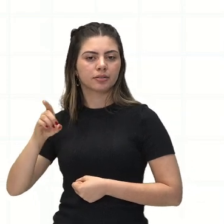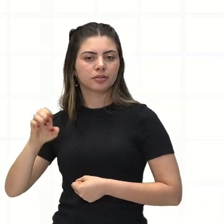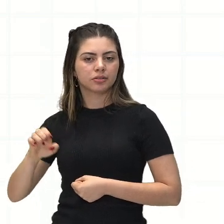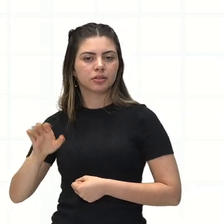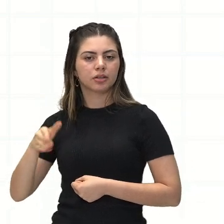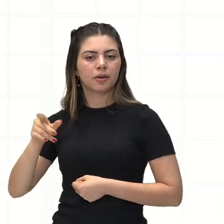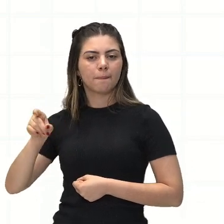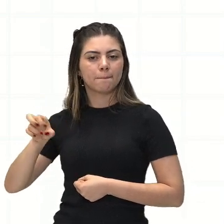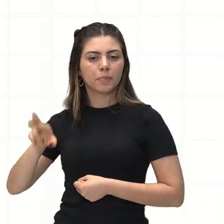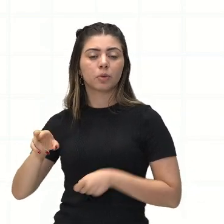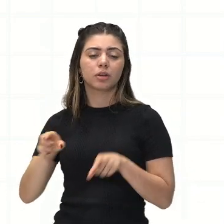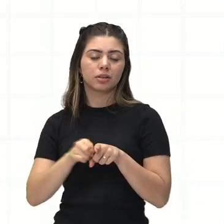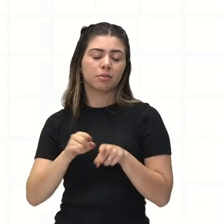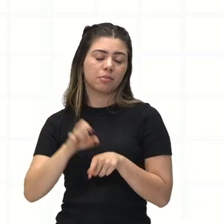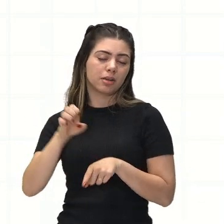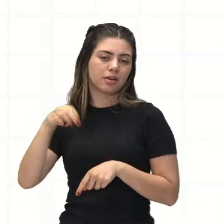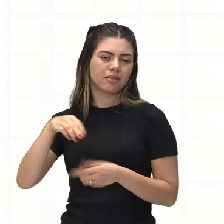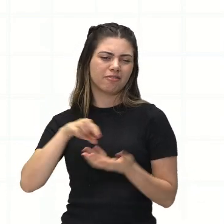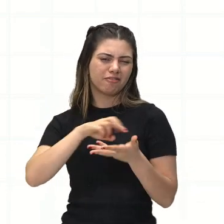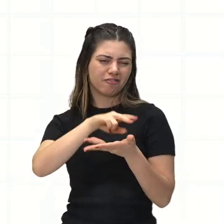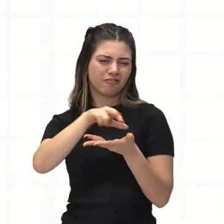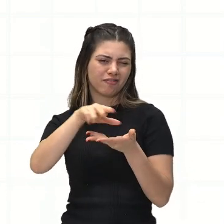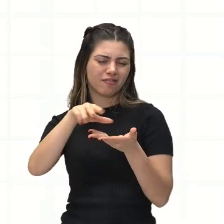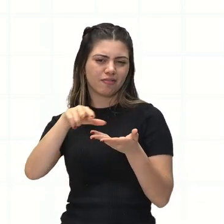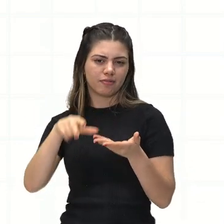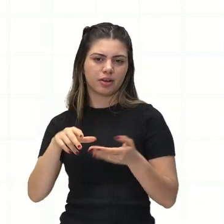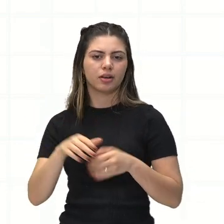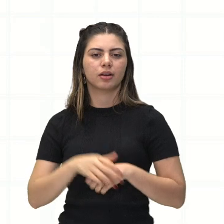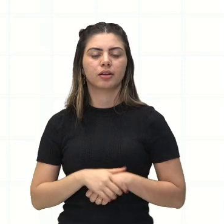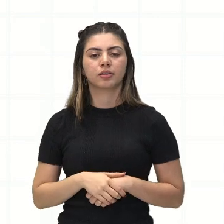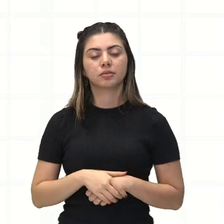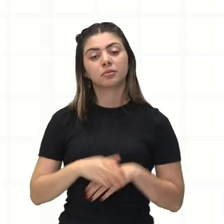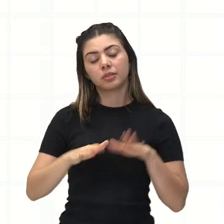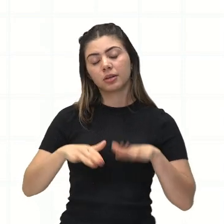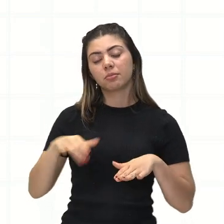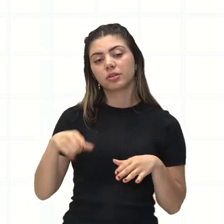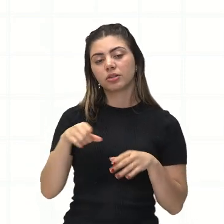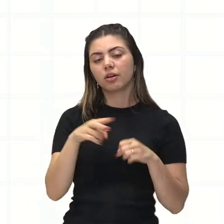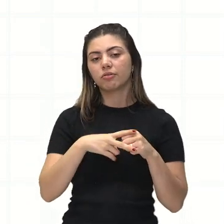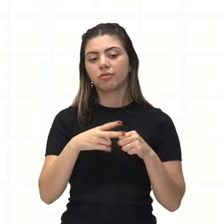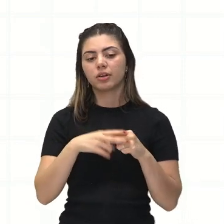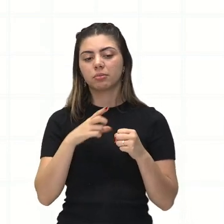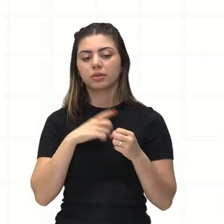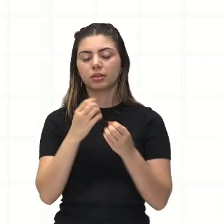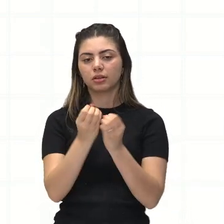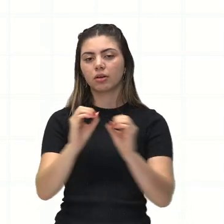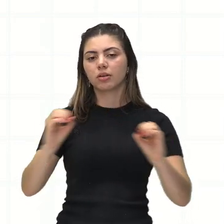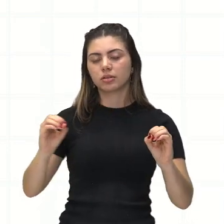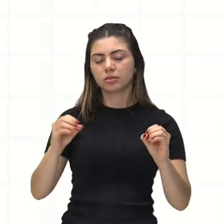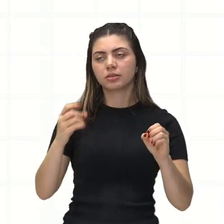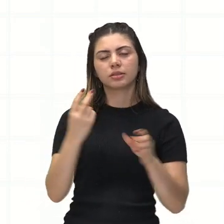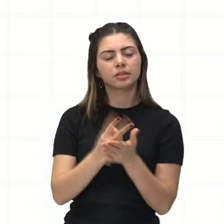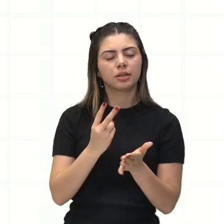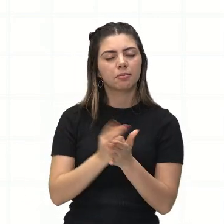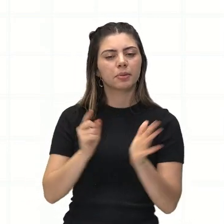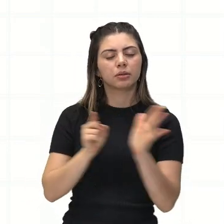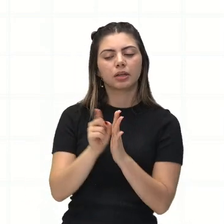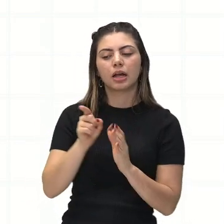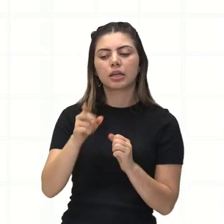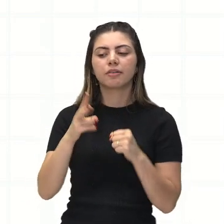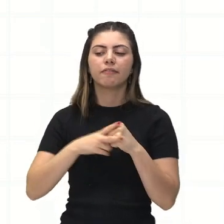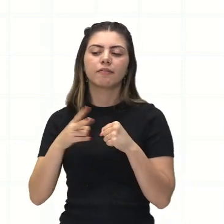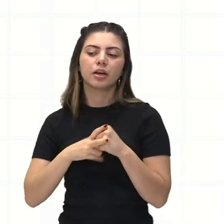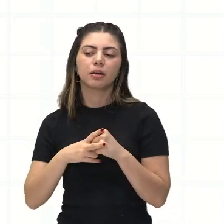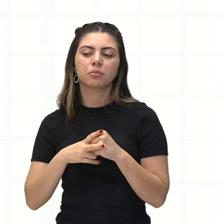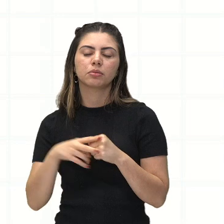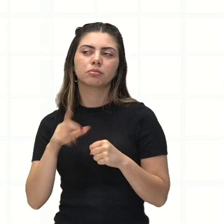em. Entre outras, dependendo da relação de sentido estabelecida pelo verbo, a gente precisa sempre perguntar ao verbo, e aí eu vou ver, será que